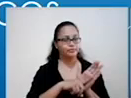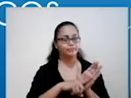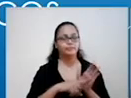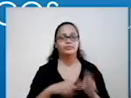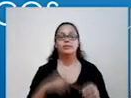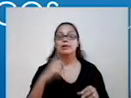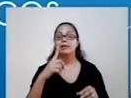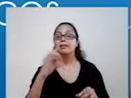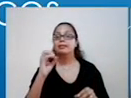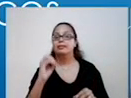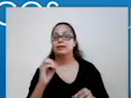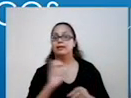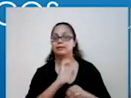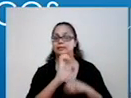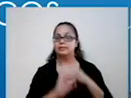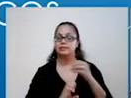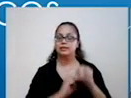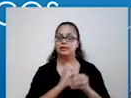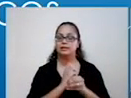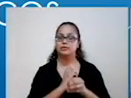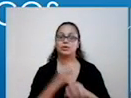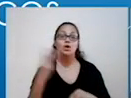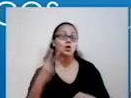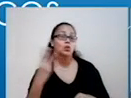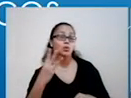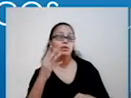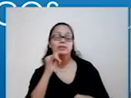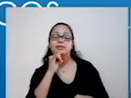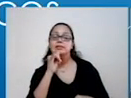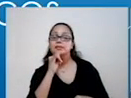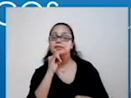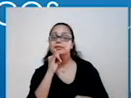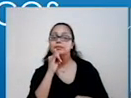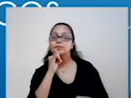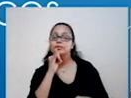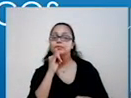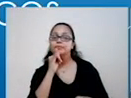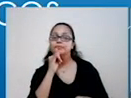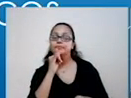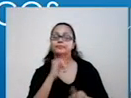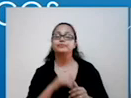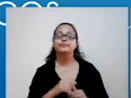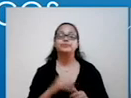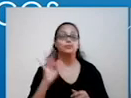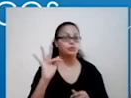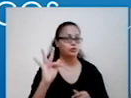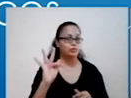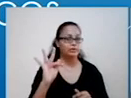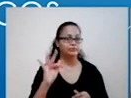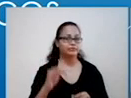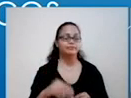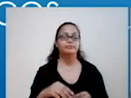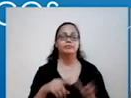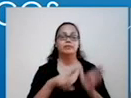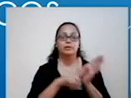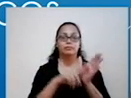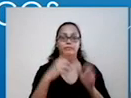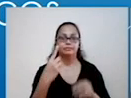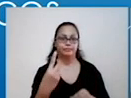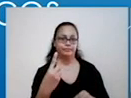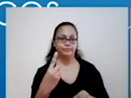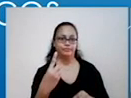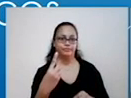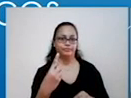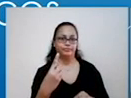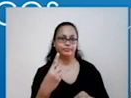10 elétrons. No terceiro exemplo, que é o símbolo F, nós temos um negativo. Significa que